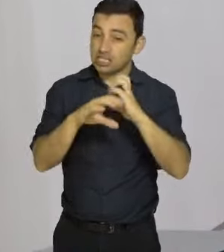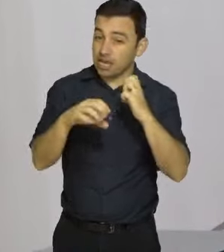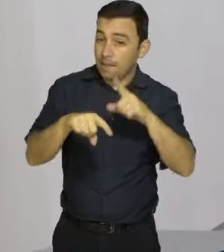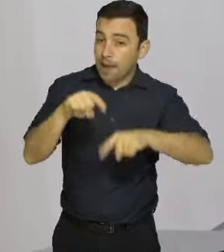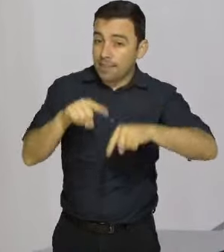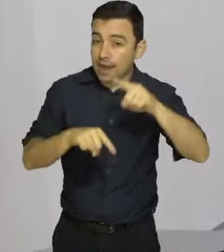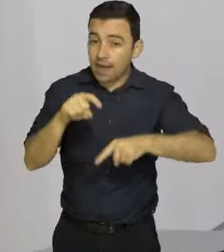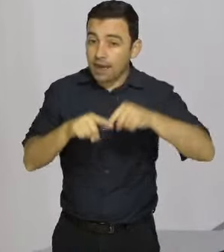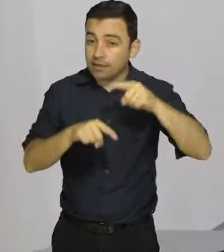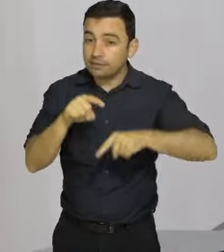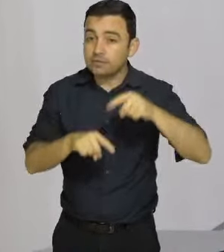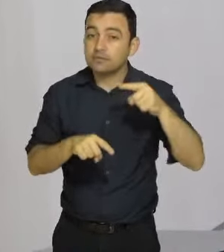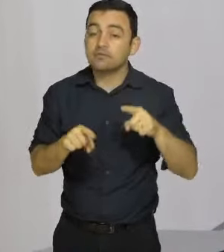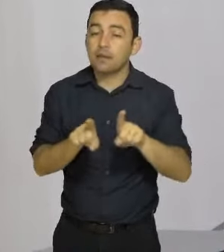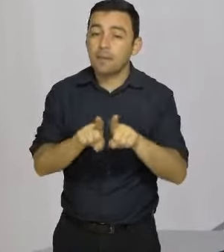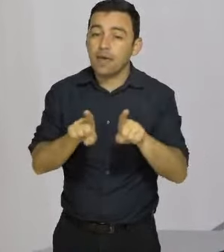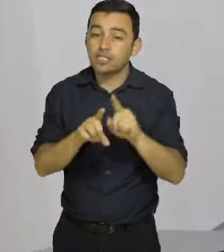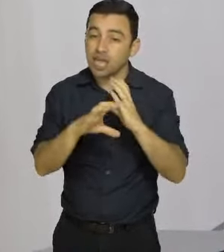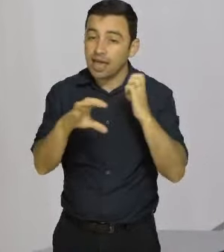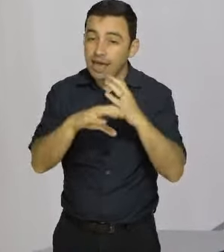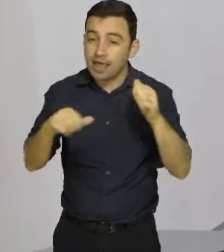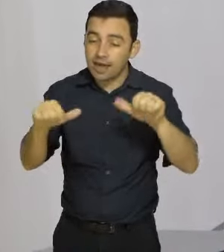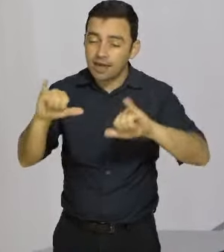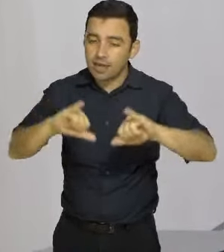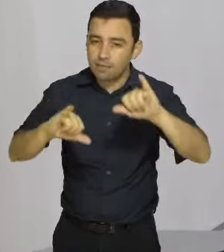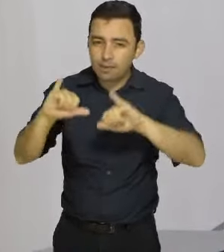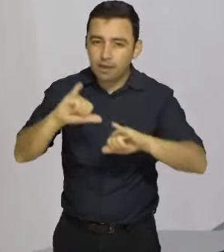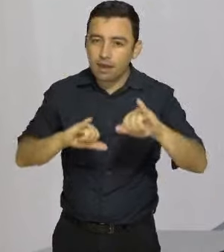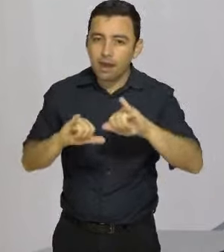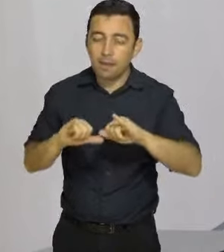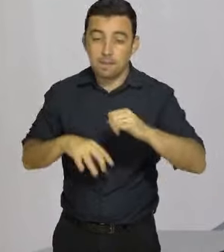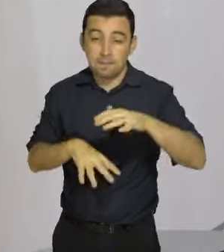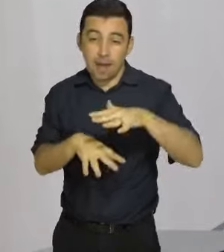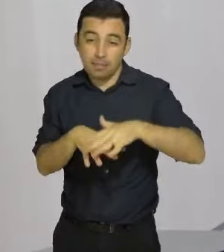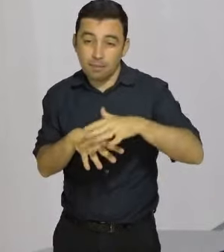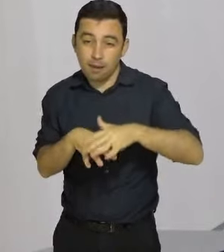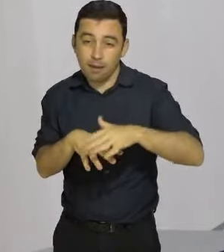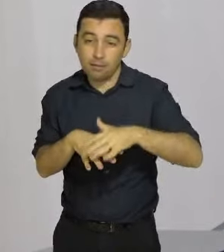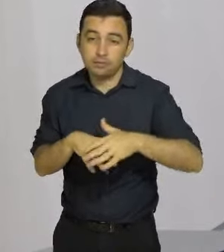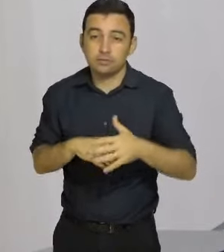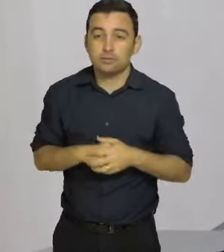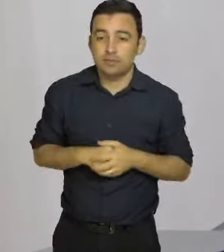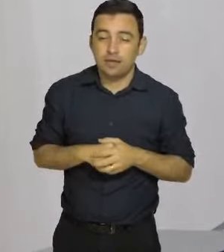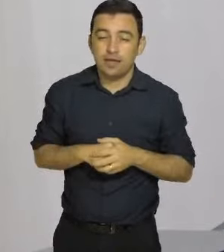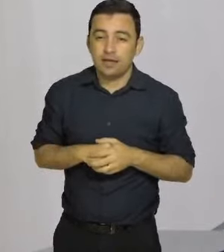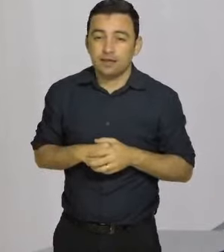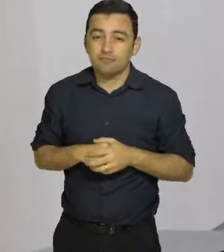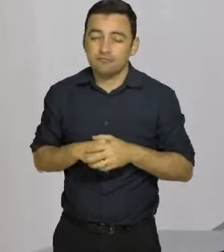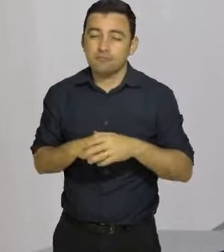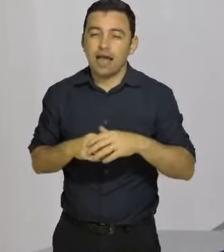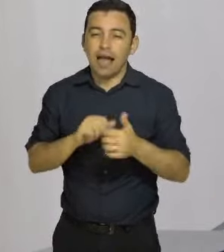materiais, engenharia química, matemática, artes